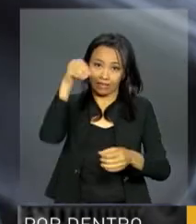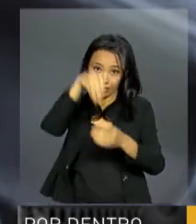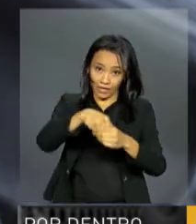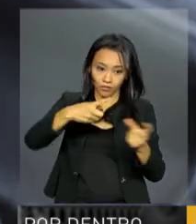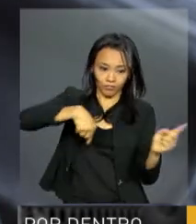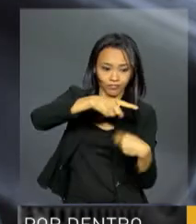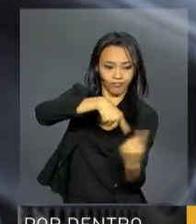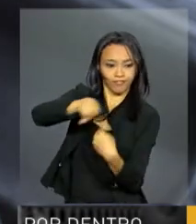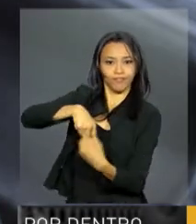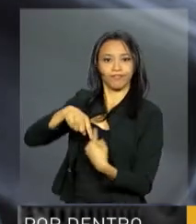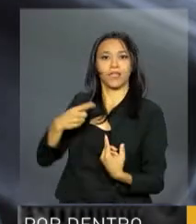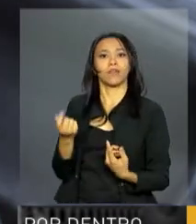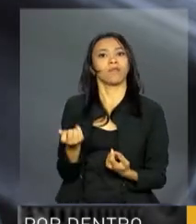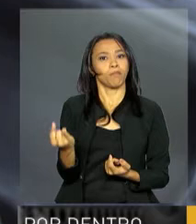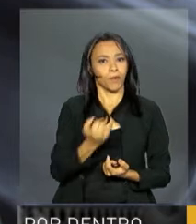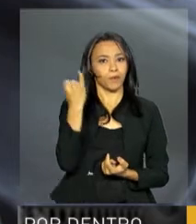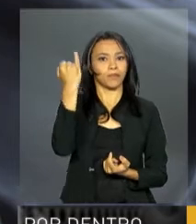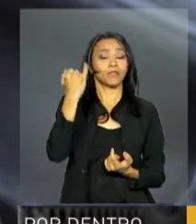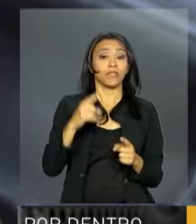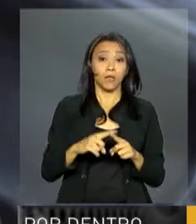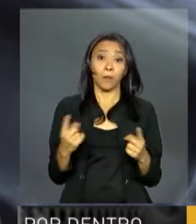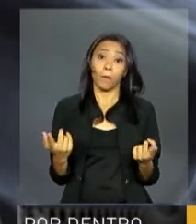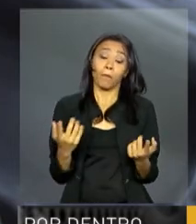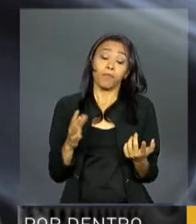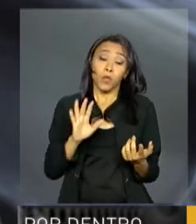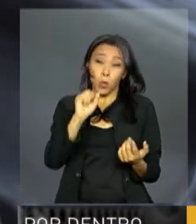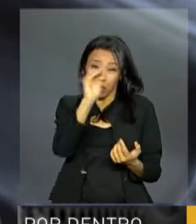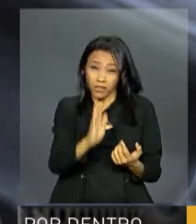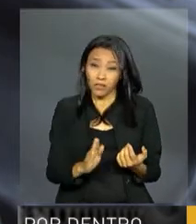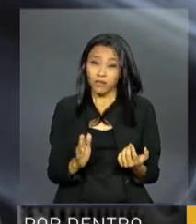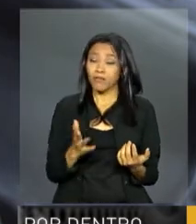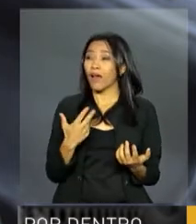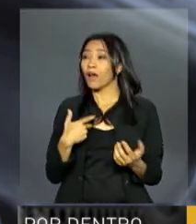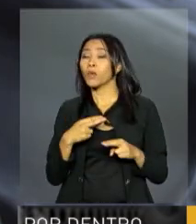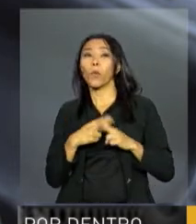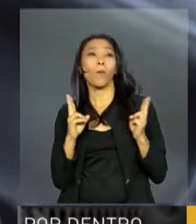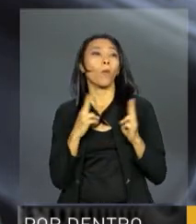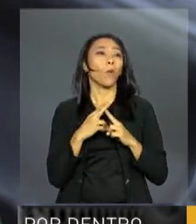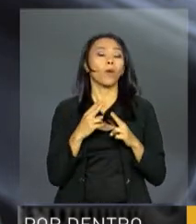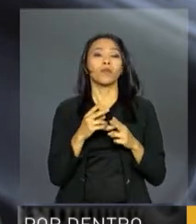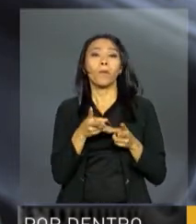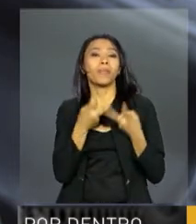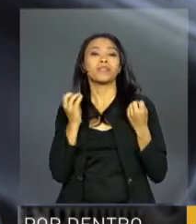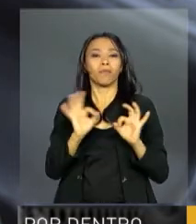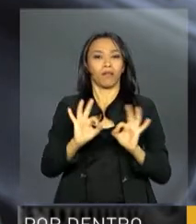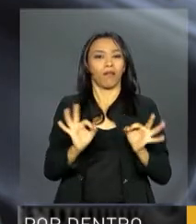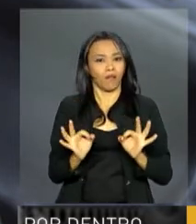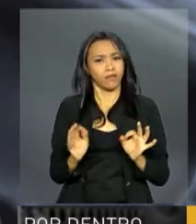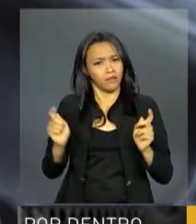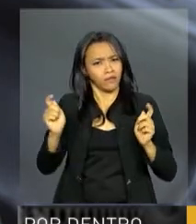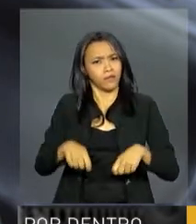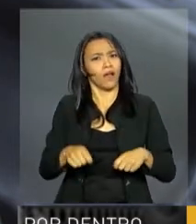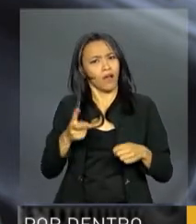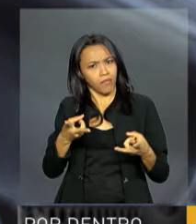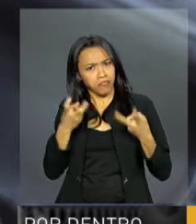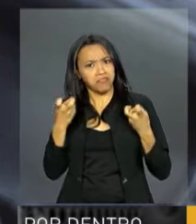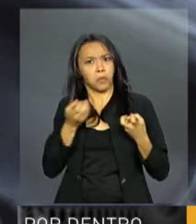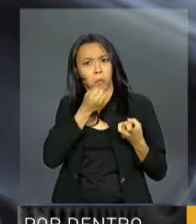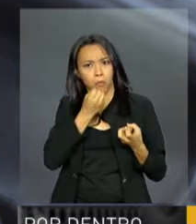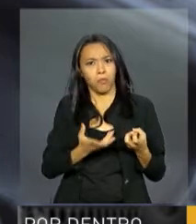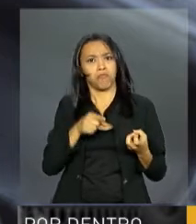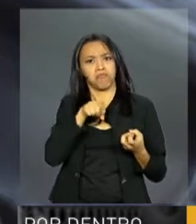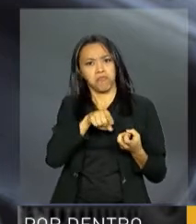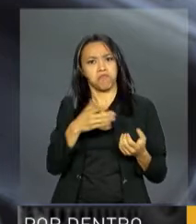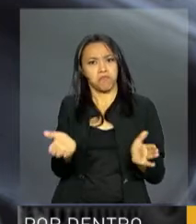brasil não é um ator que possa passar desapercebido e não passa desapercebido mesmo momento de